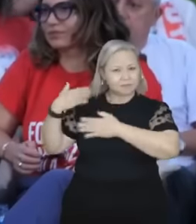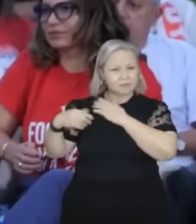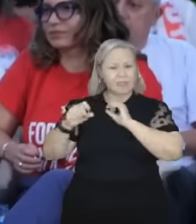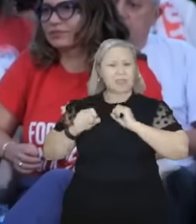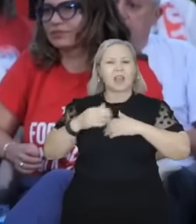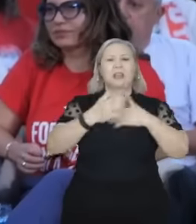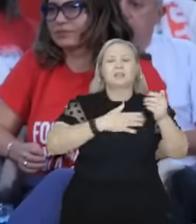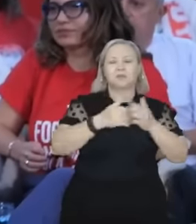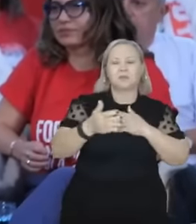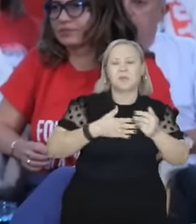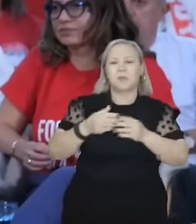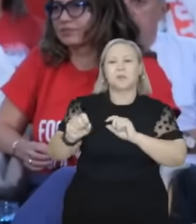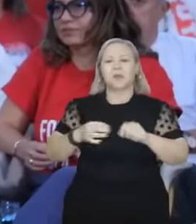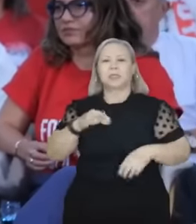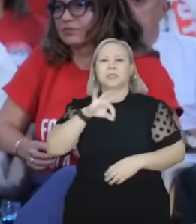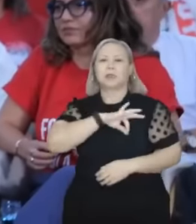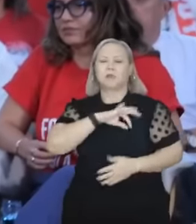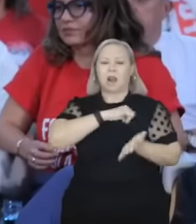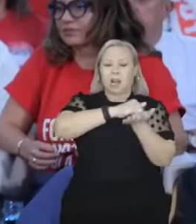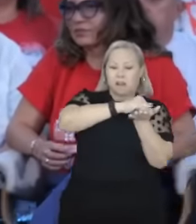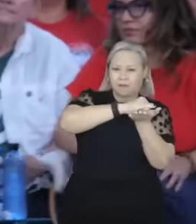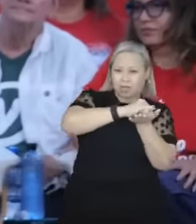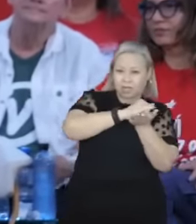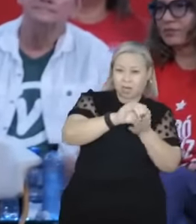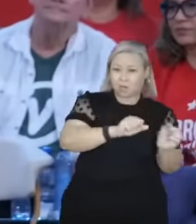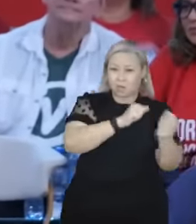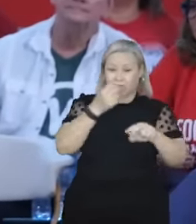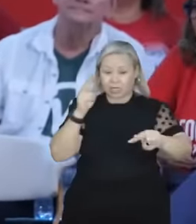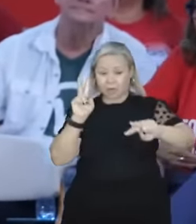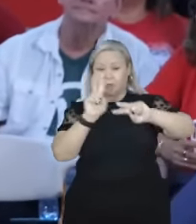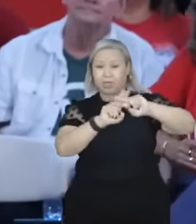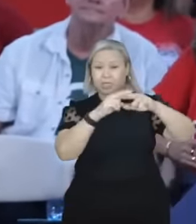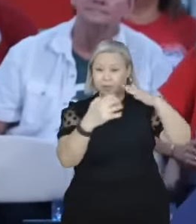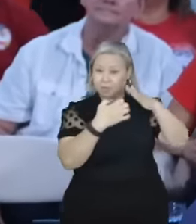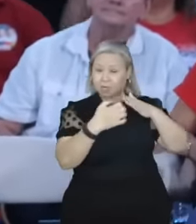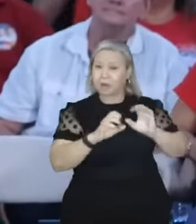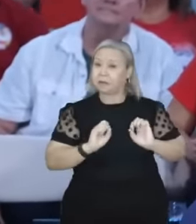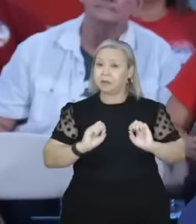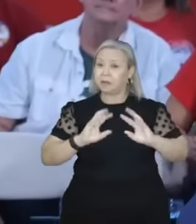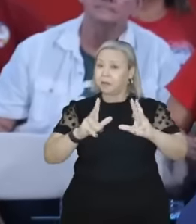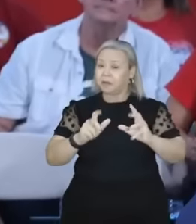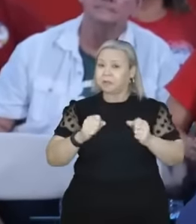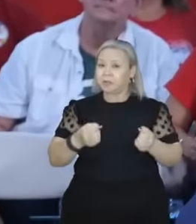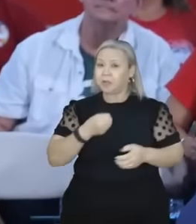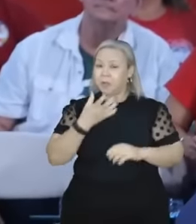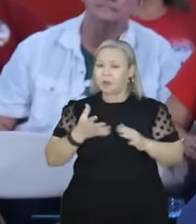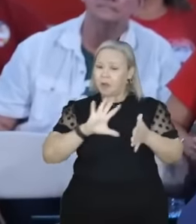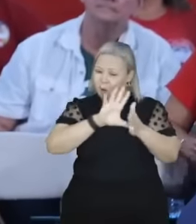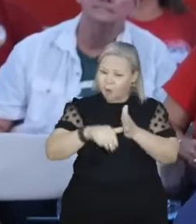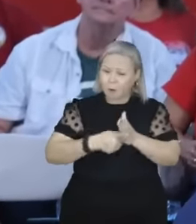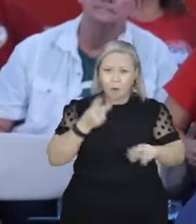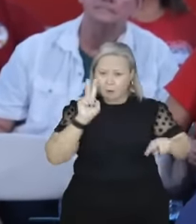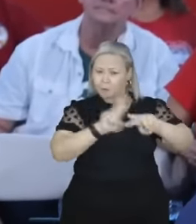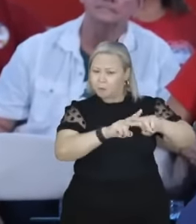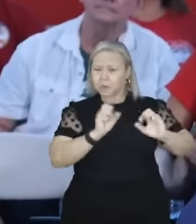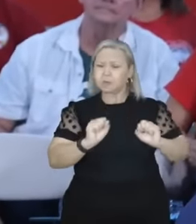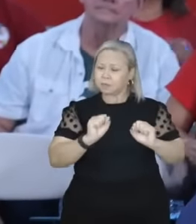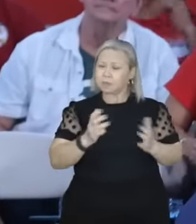ela poderia ter prendido o empresário, tudo bem. O empresário roubou, prenda. Qualquer um de nós roubou,